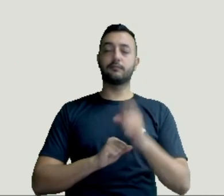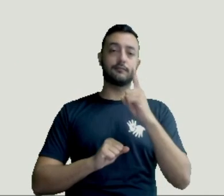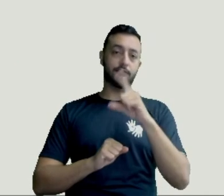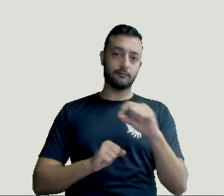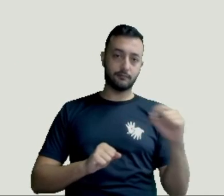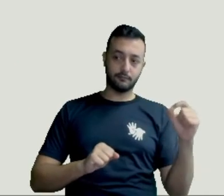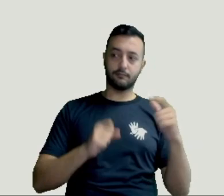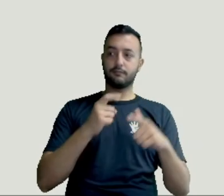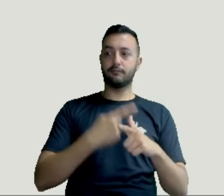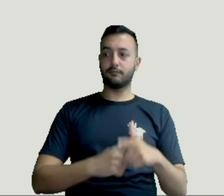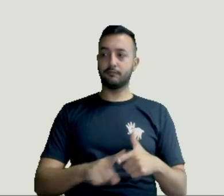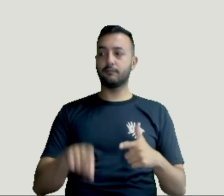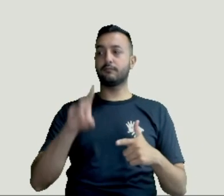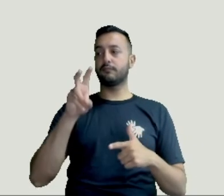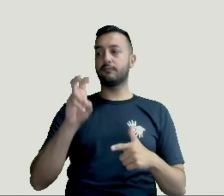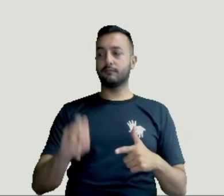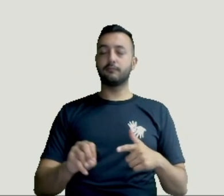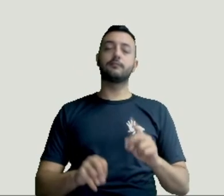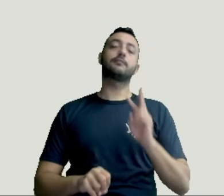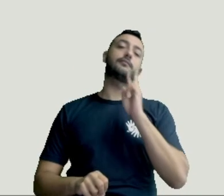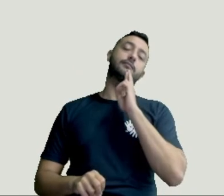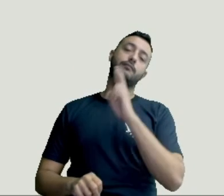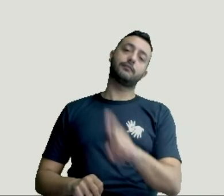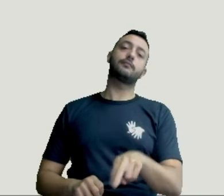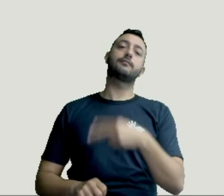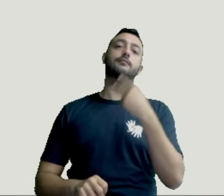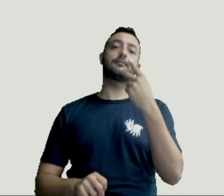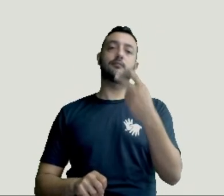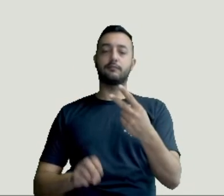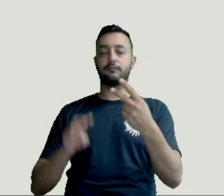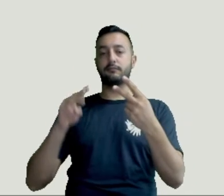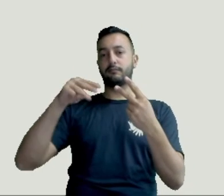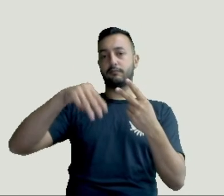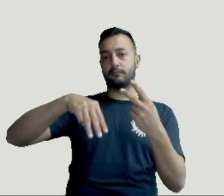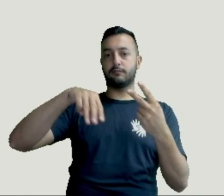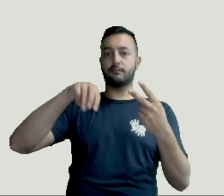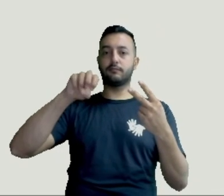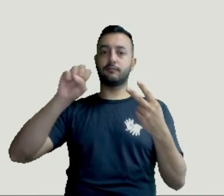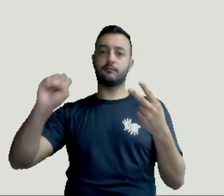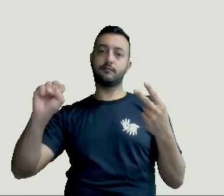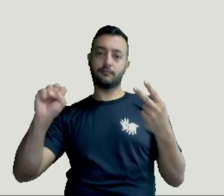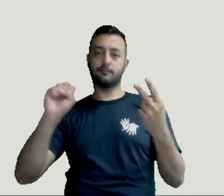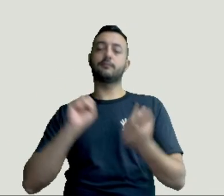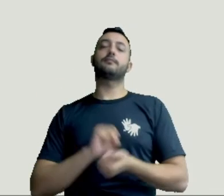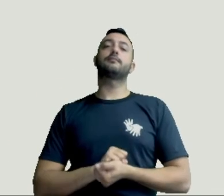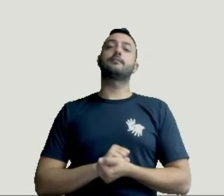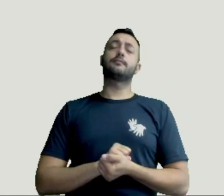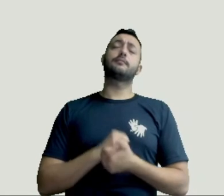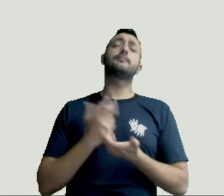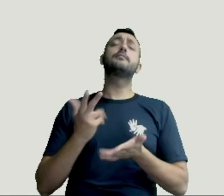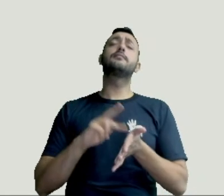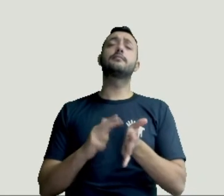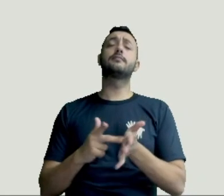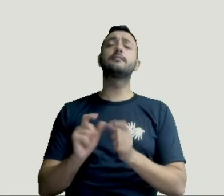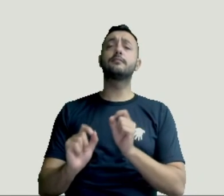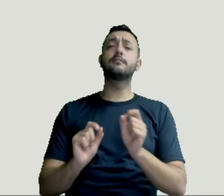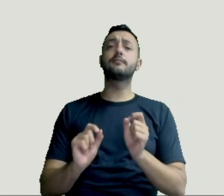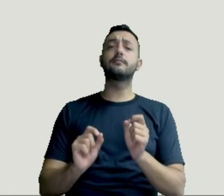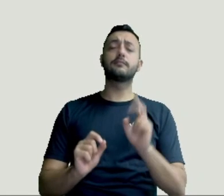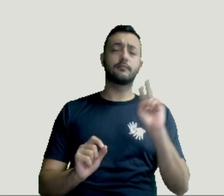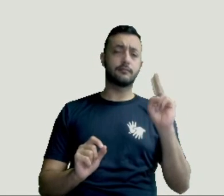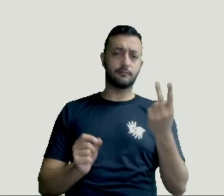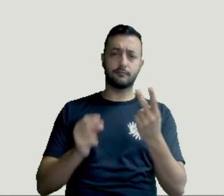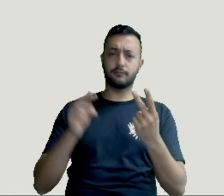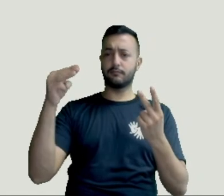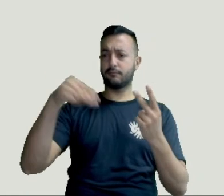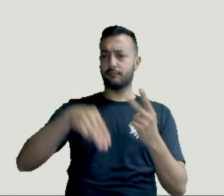100 dividido por 50 vai me dar 2 metros por segundo. O que quer dizer isso, professor? 2 metros por